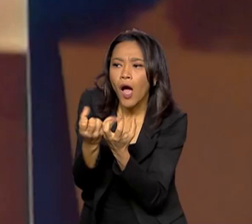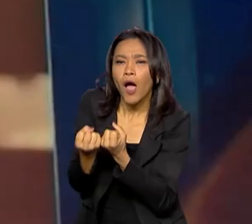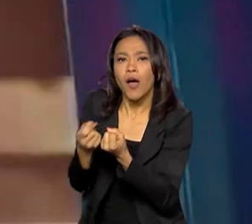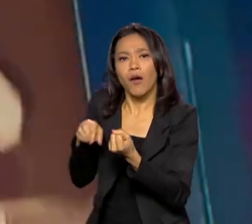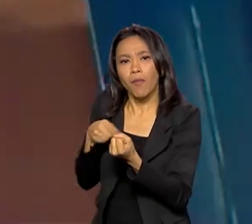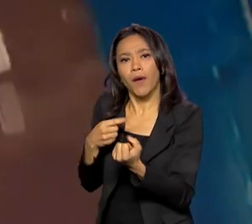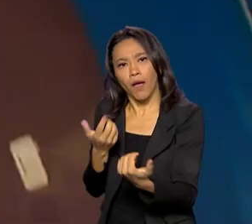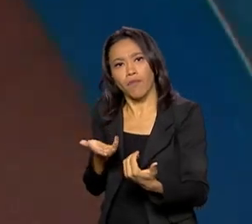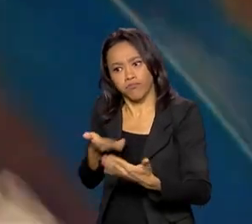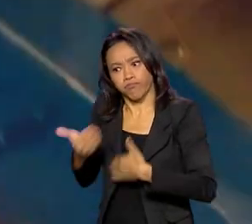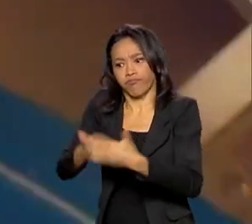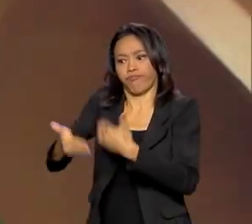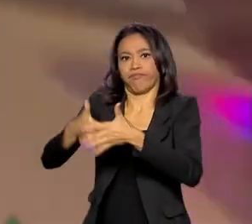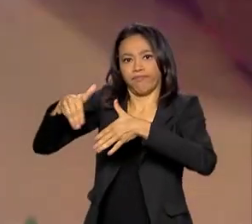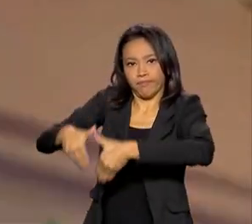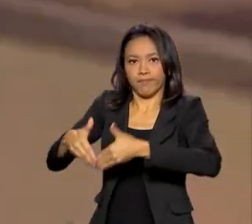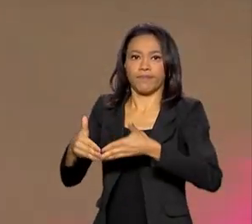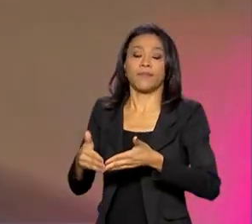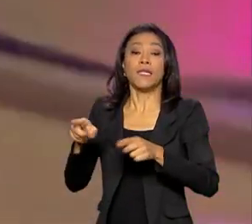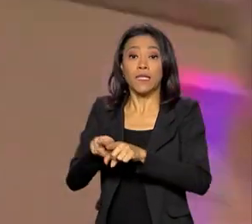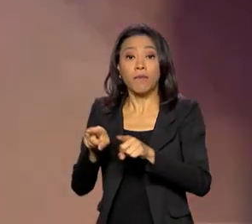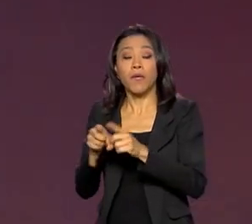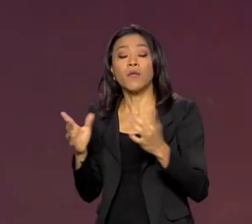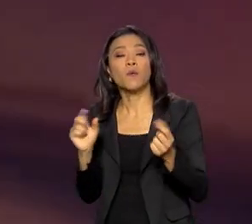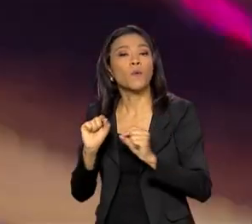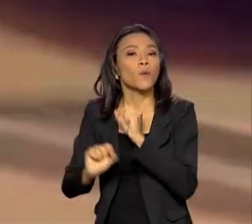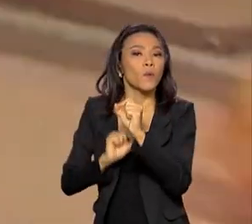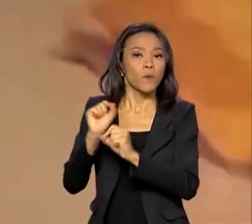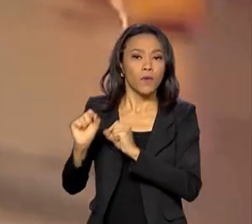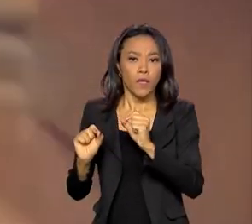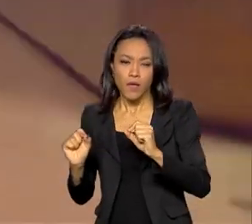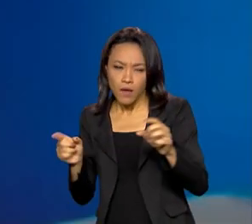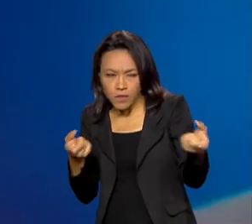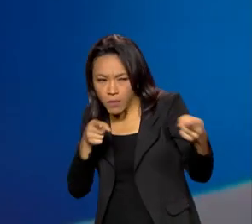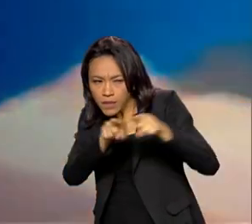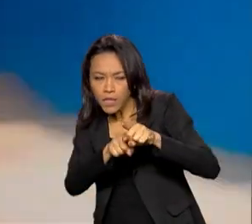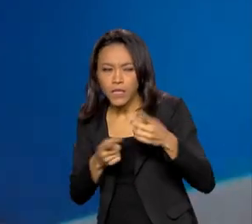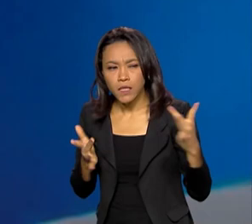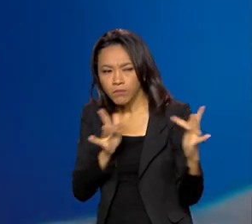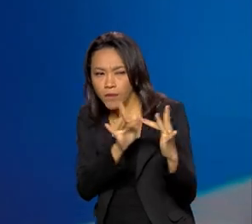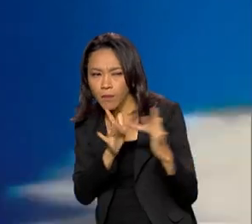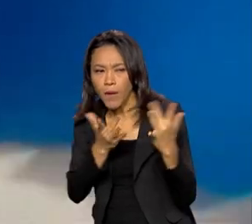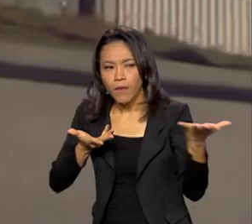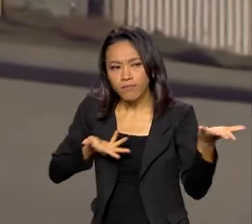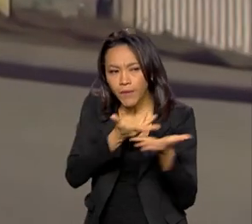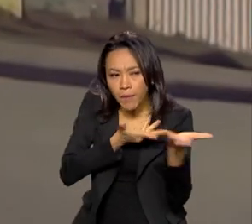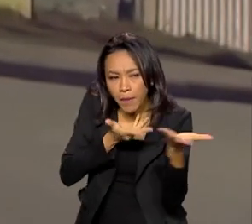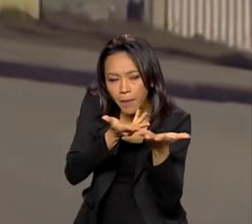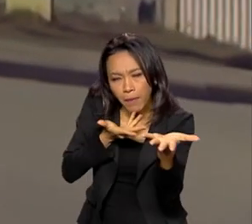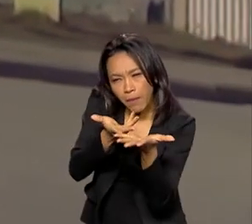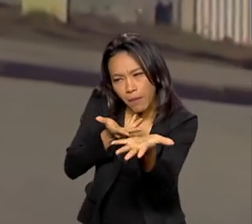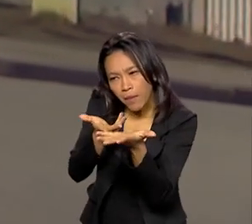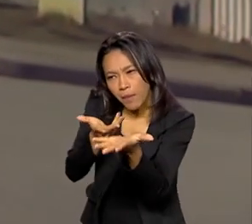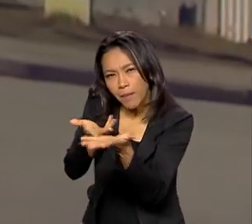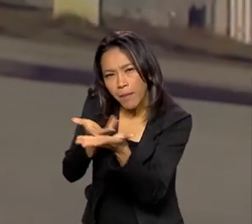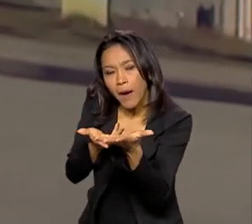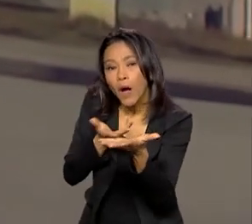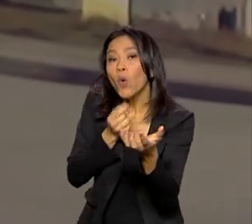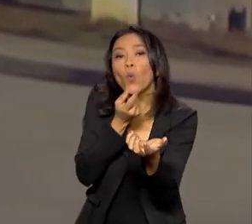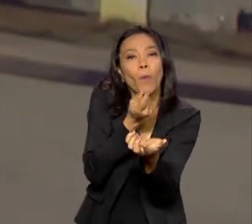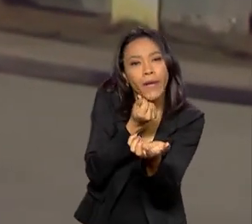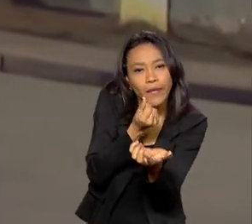as relações entre os Correios e os seus parceiros, que são preço, prazo